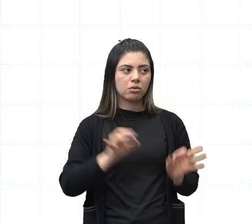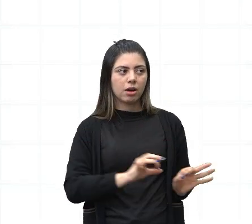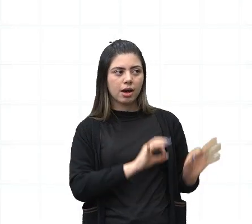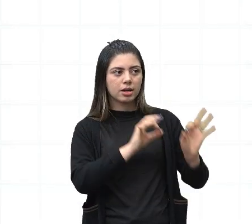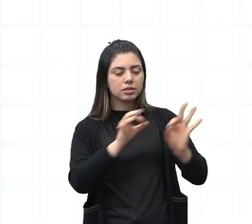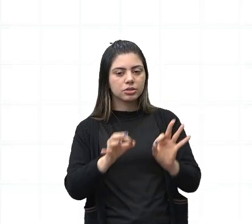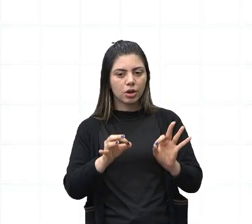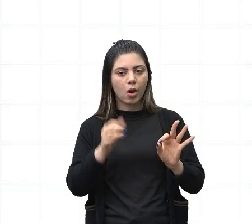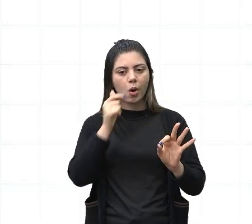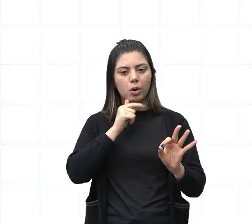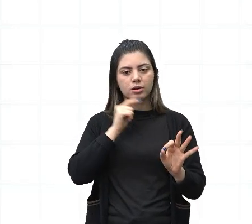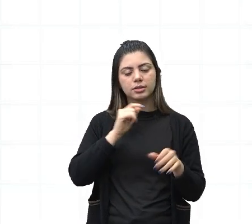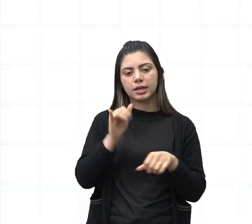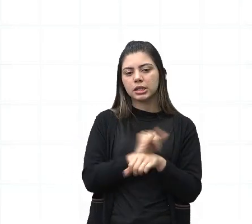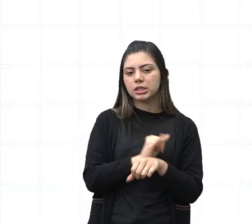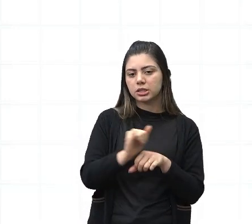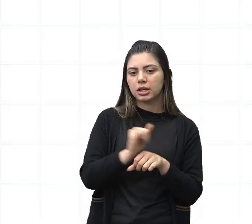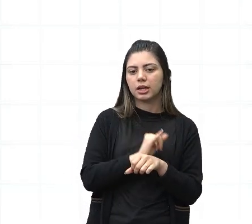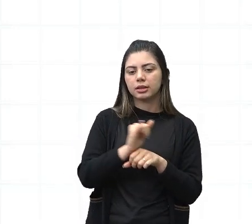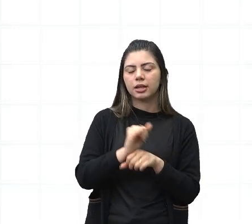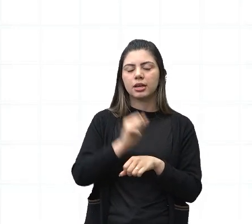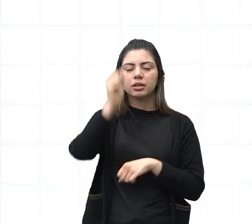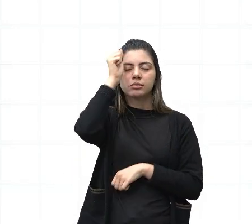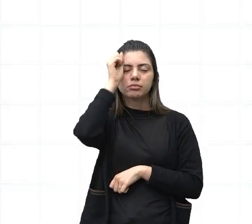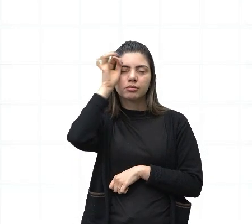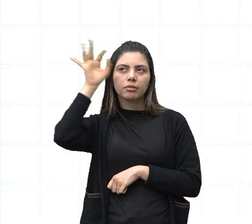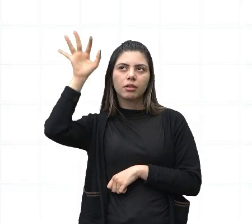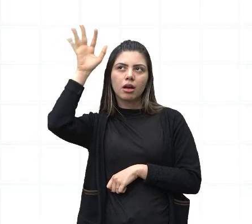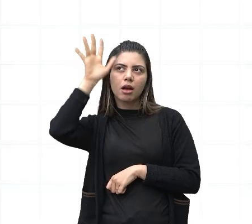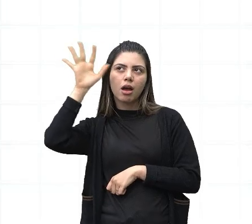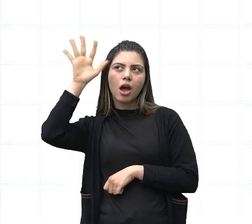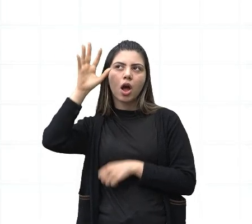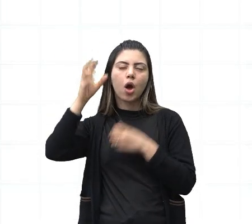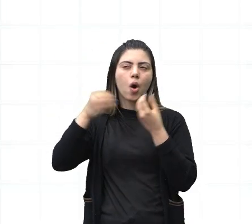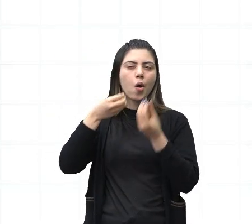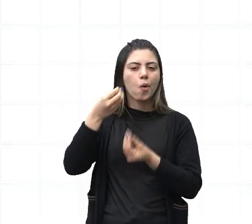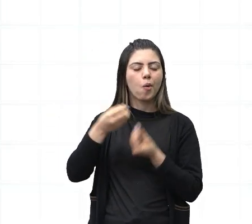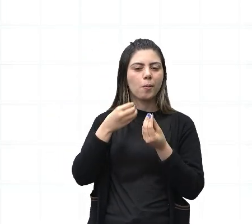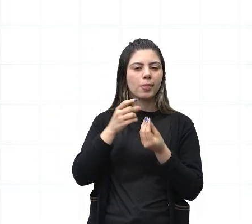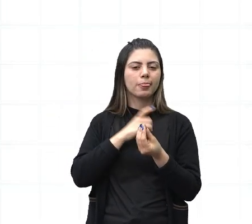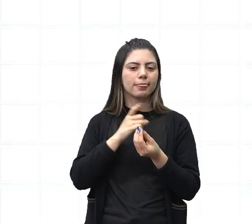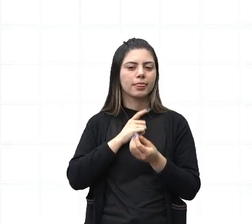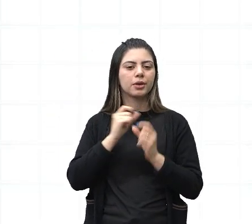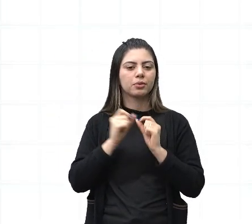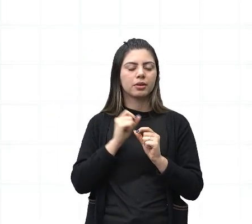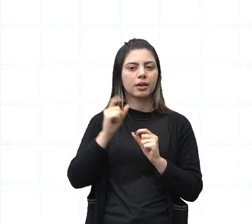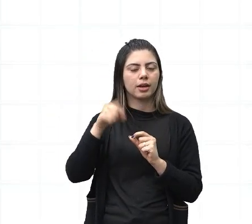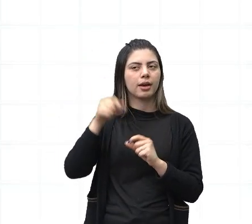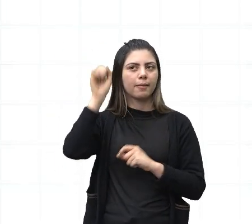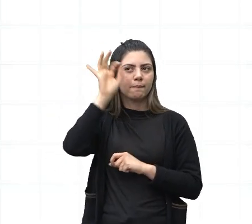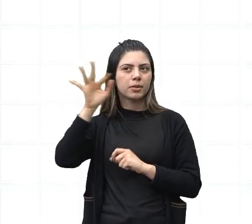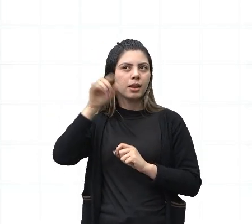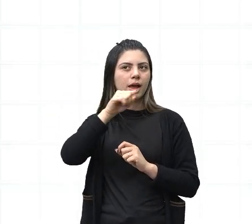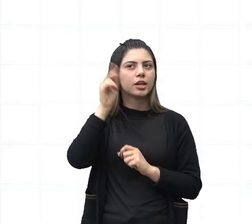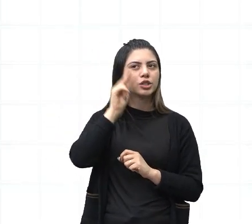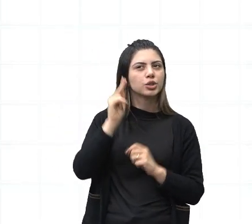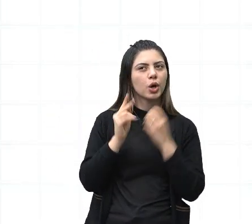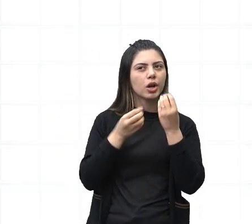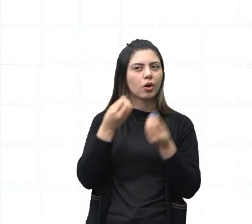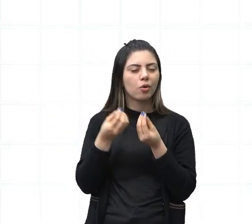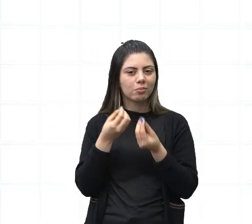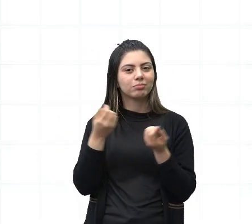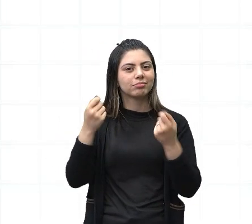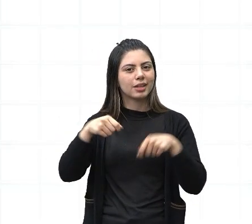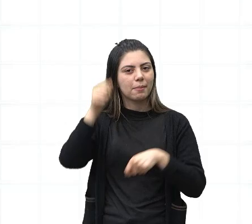obter meios para imaginar e conceber o universo dramático. Assim,